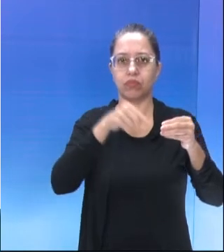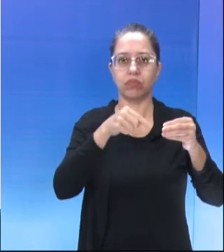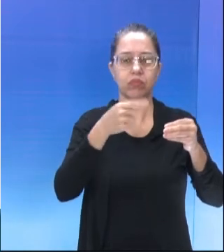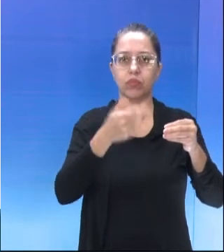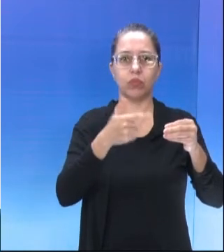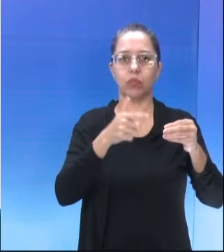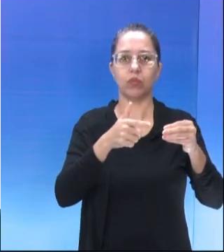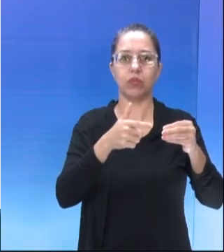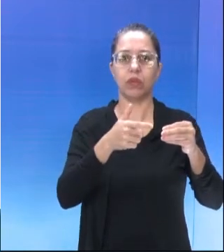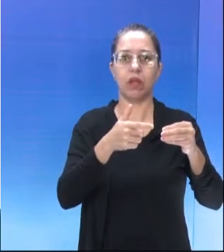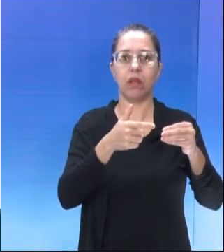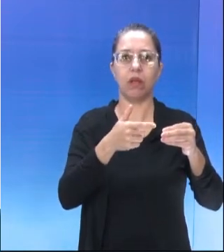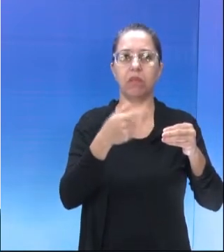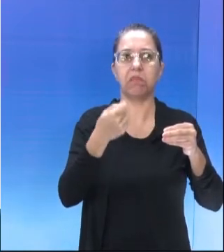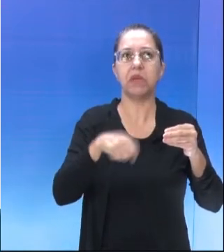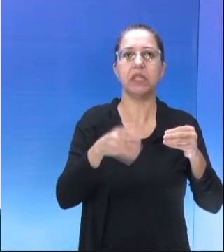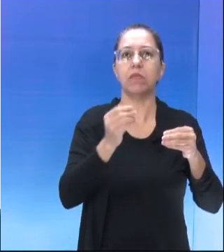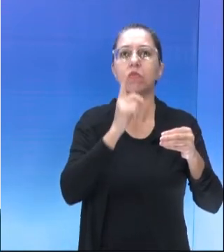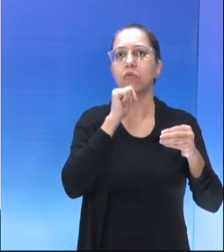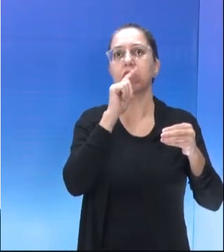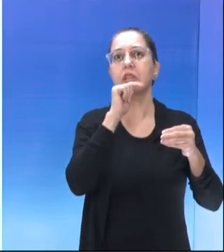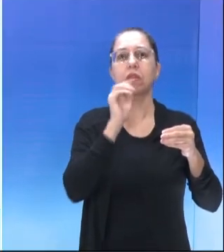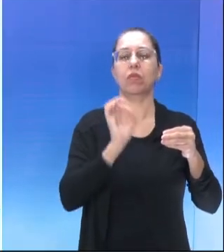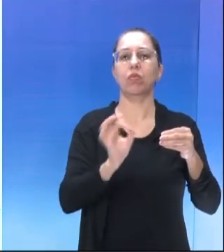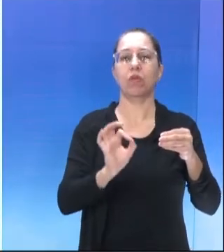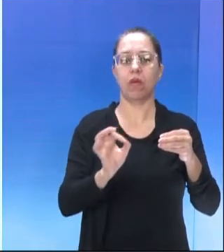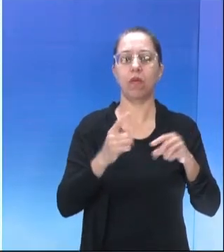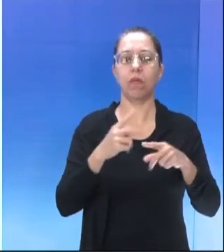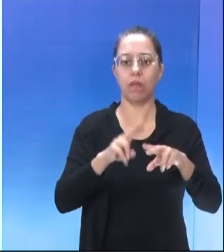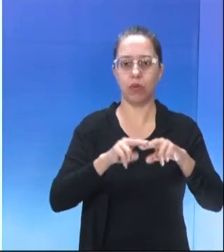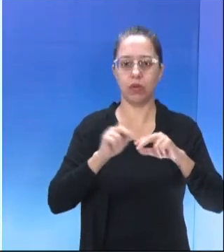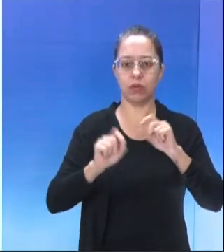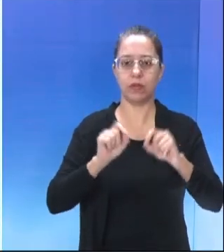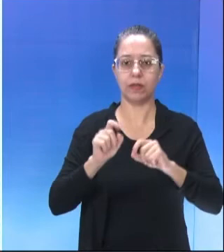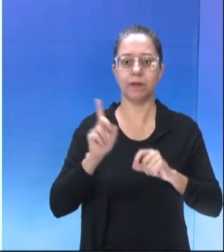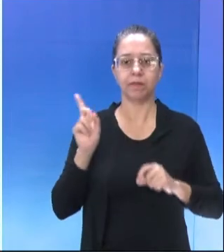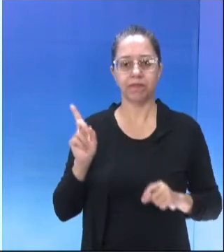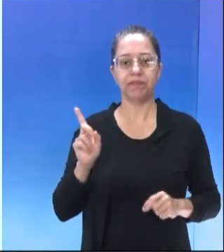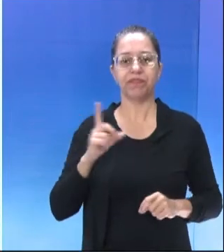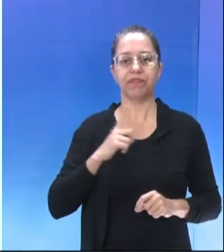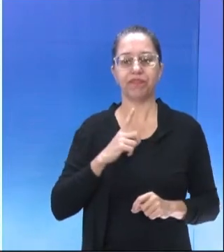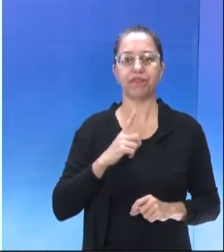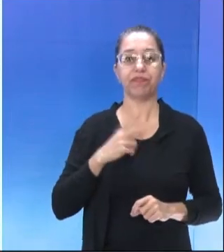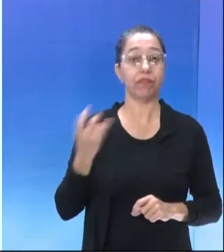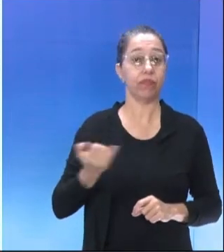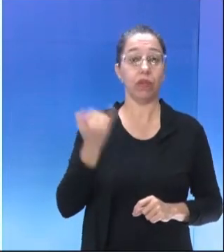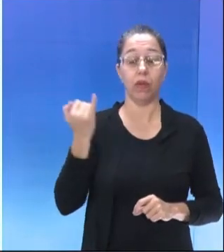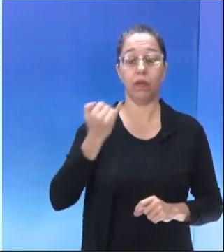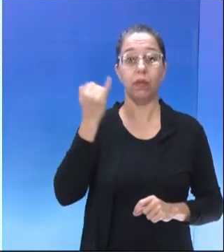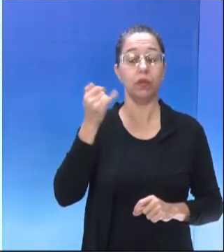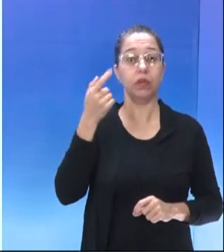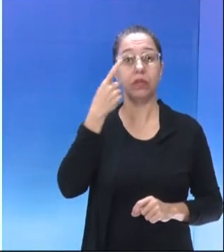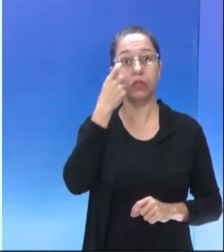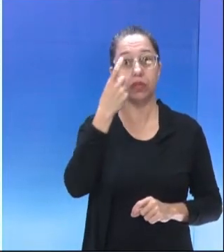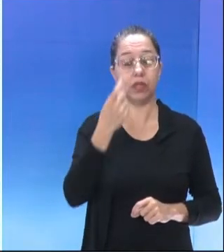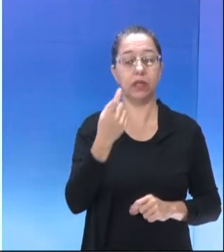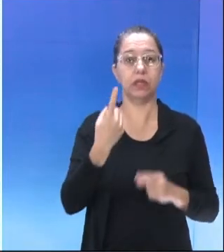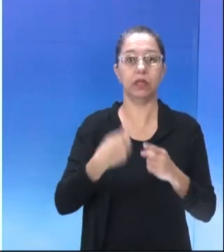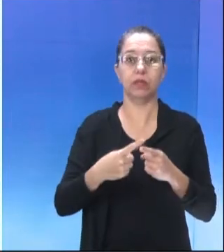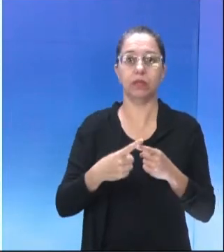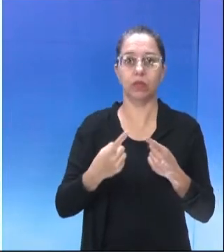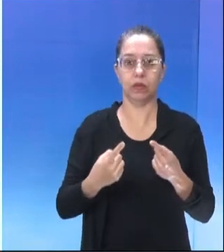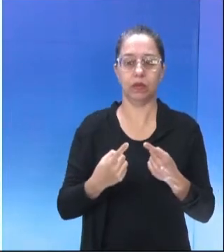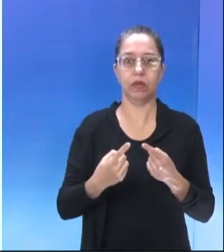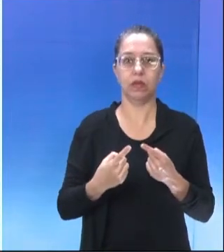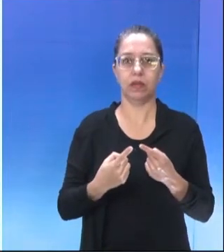água para a sua eliminação. Aqui está algo muito importante e interessante nesse item,